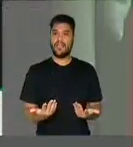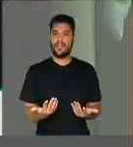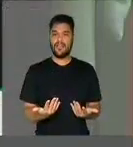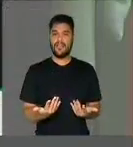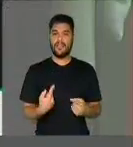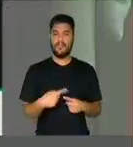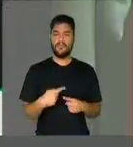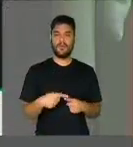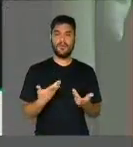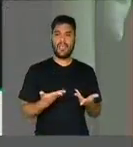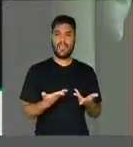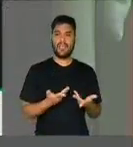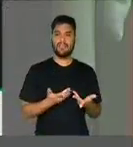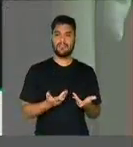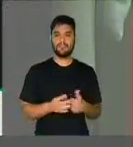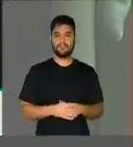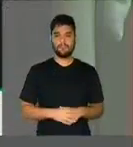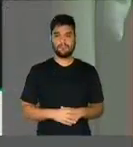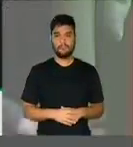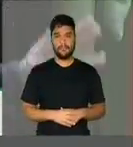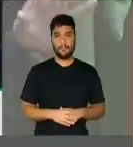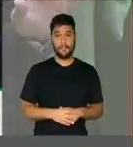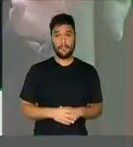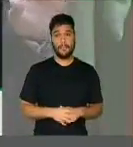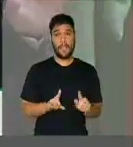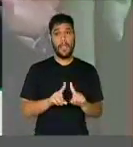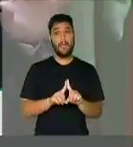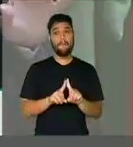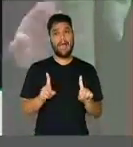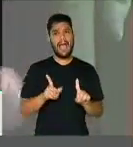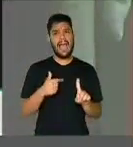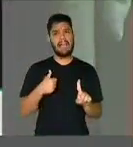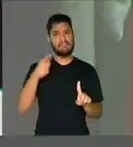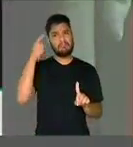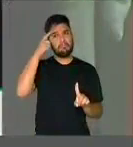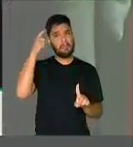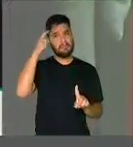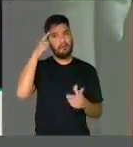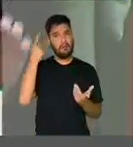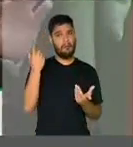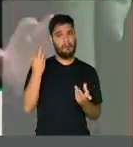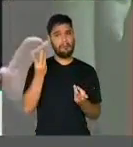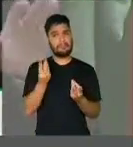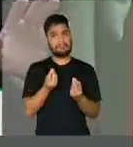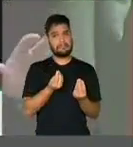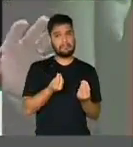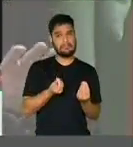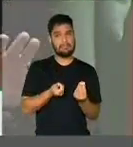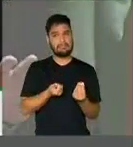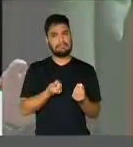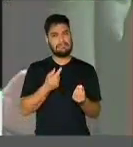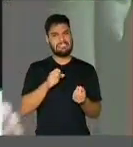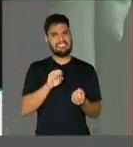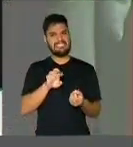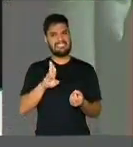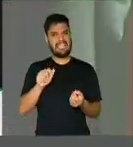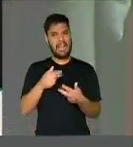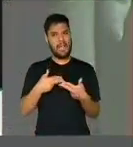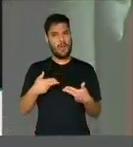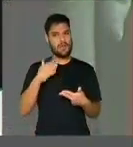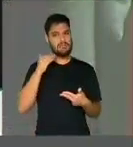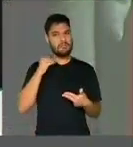quebra de sigilo que foi feita. Foi só ele analisar melhor o que tinha no seu extrato